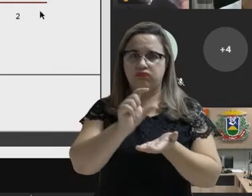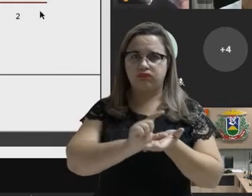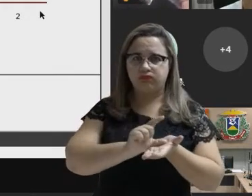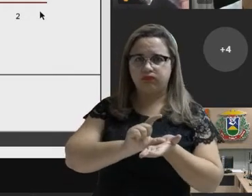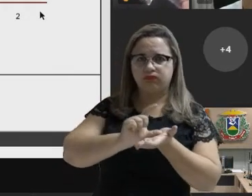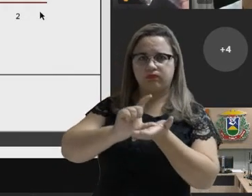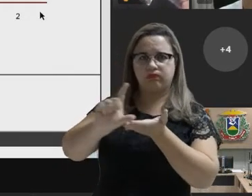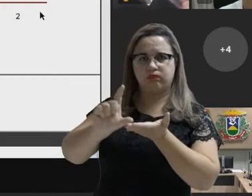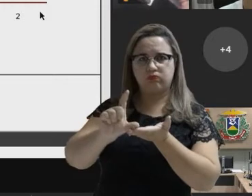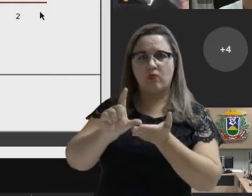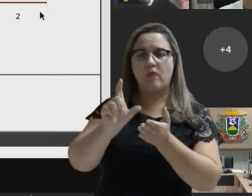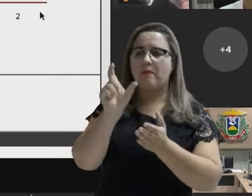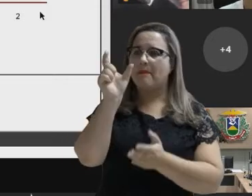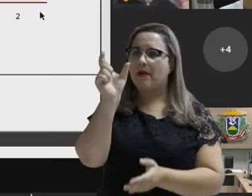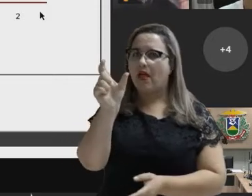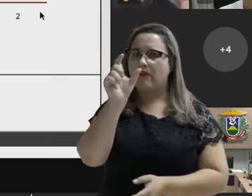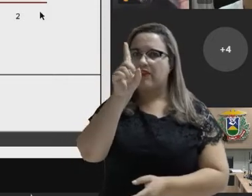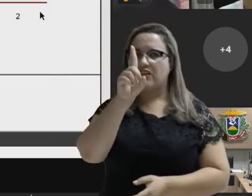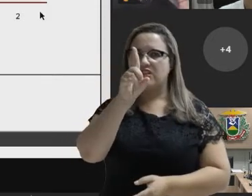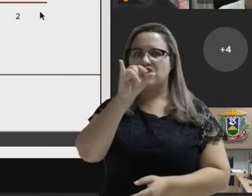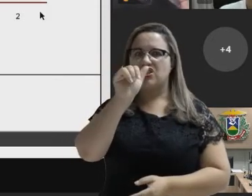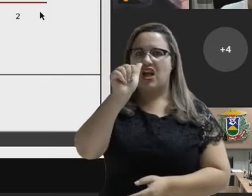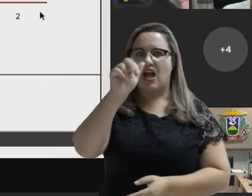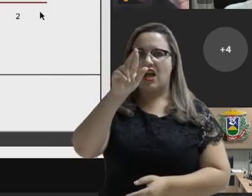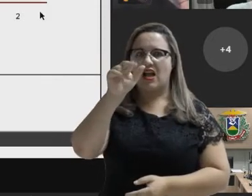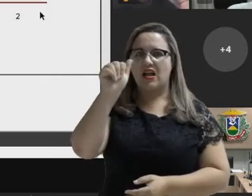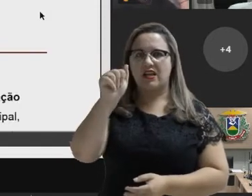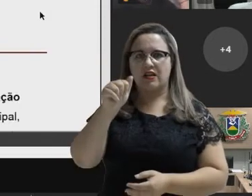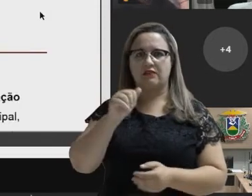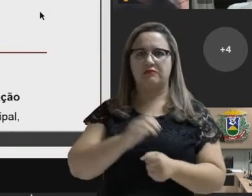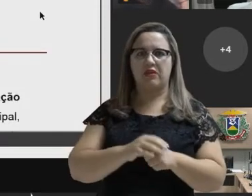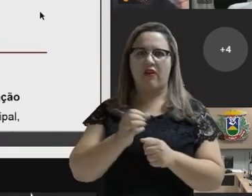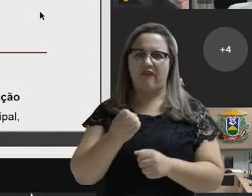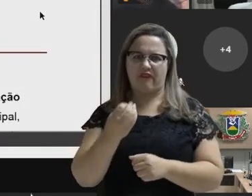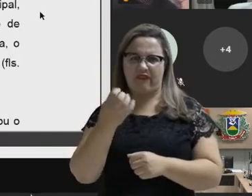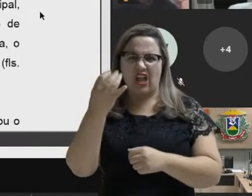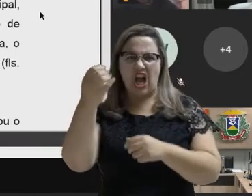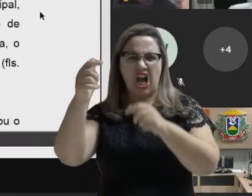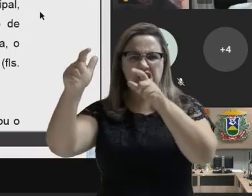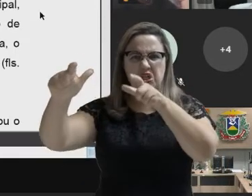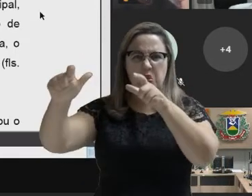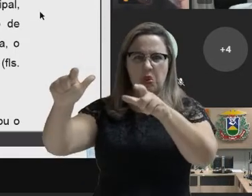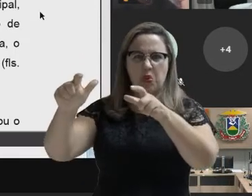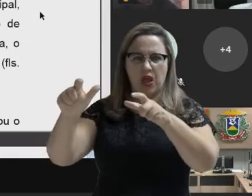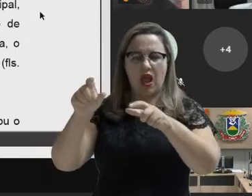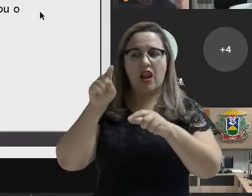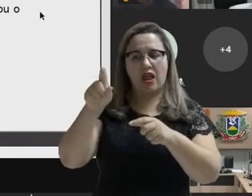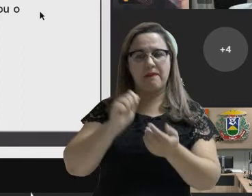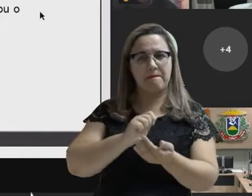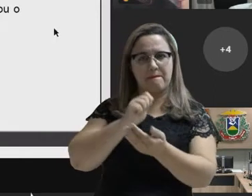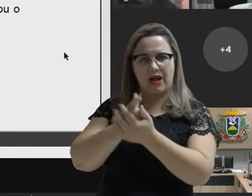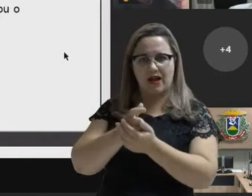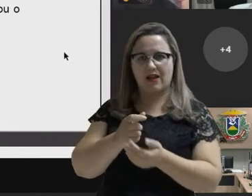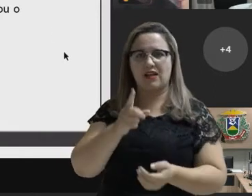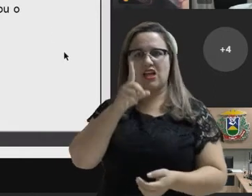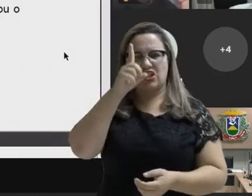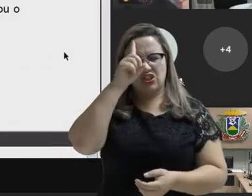Gilvan manifestou interesse em firmar o TAC, que acabou não se concretizando, contudo. Expediu-se